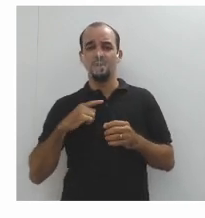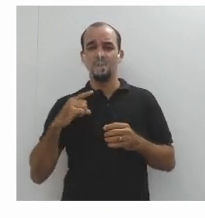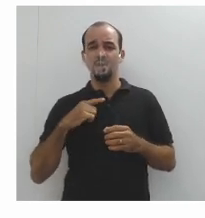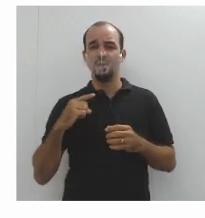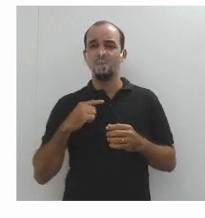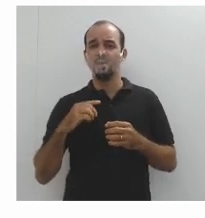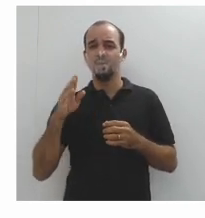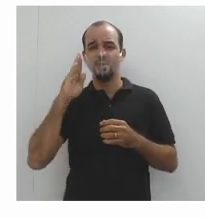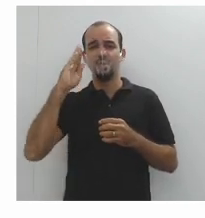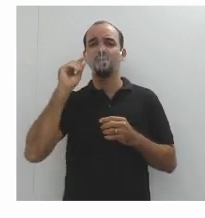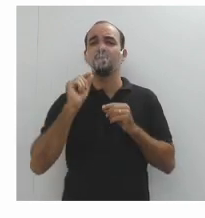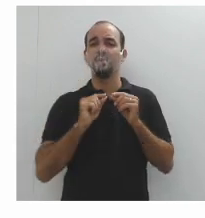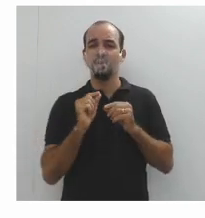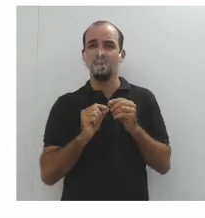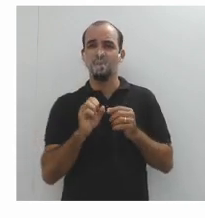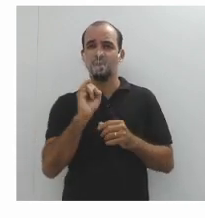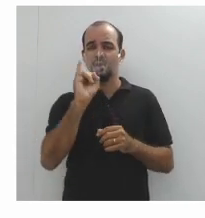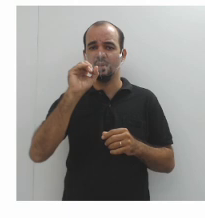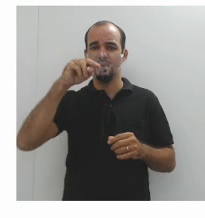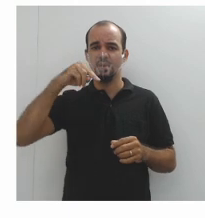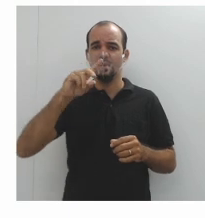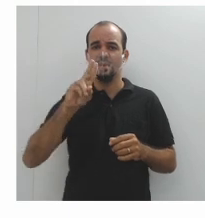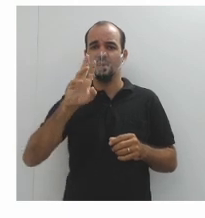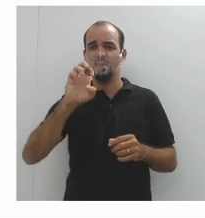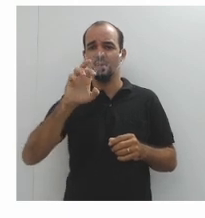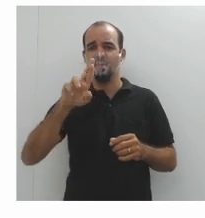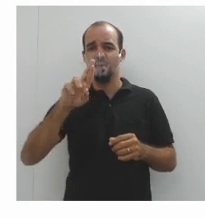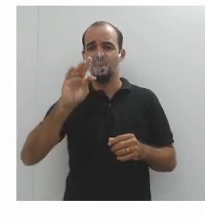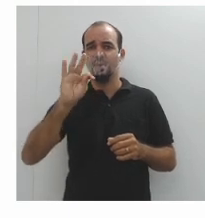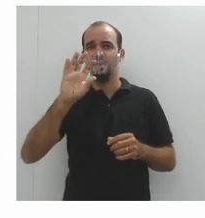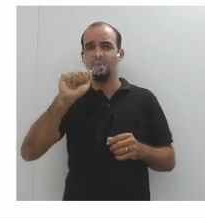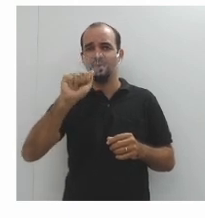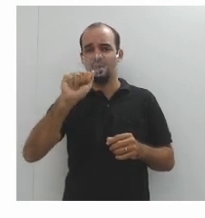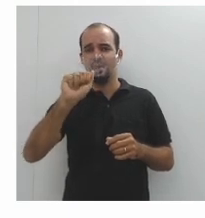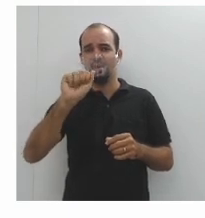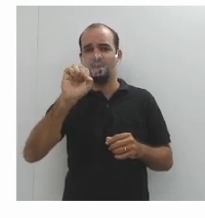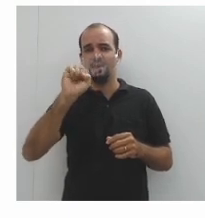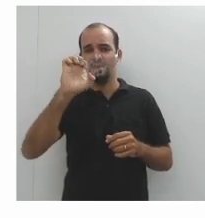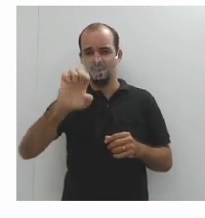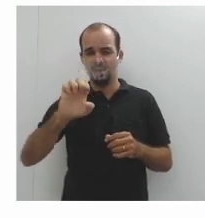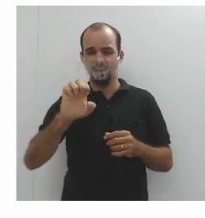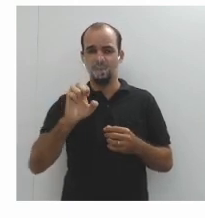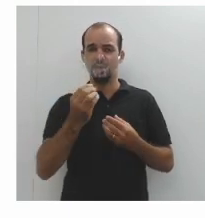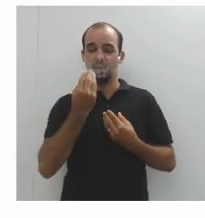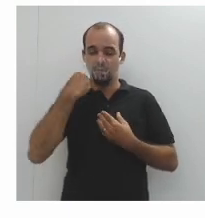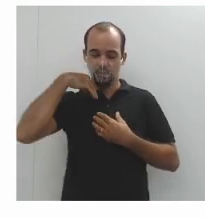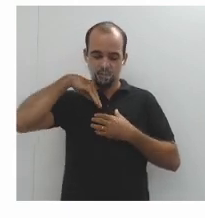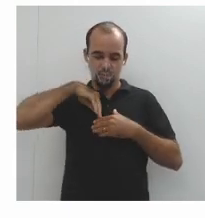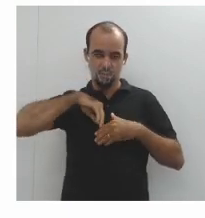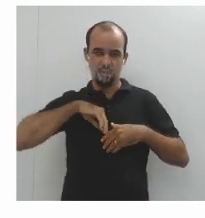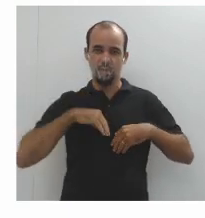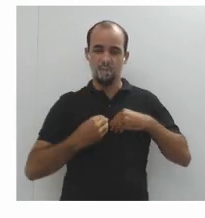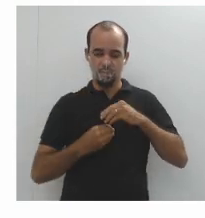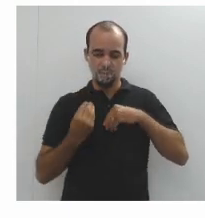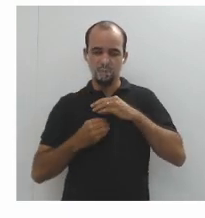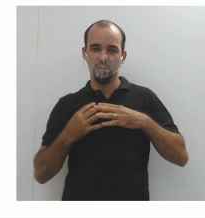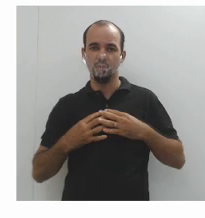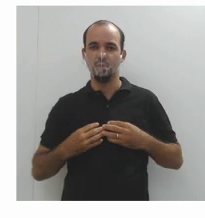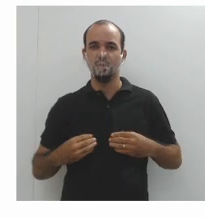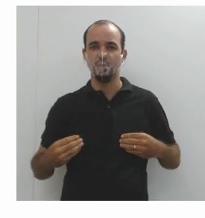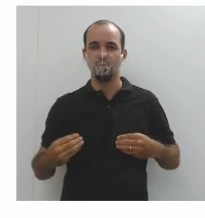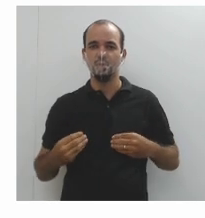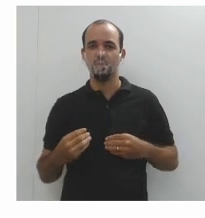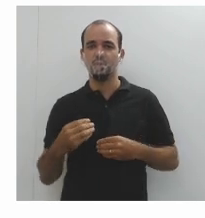a imagem da sacarose com a água que vai acontecer a hidrólise com